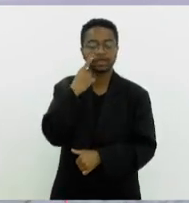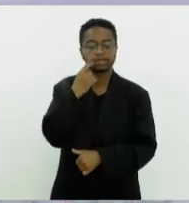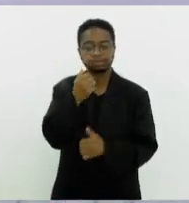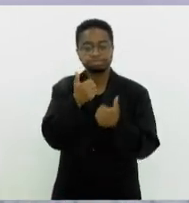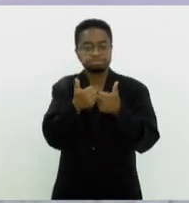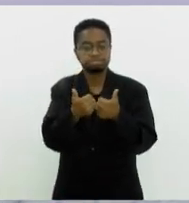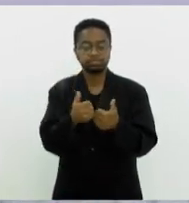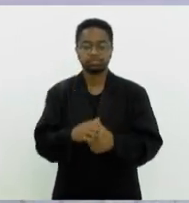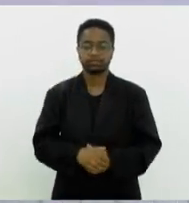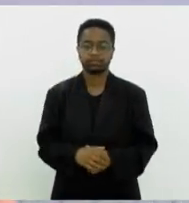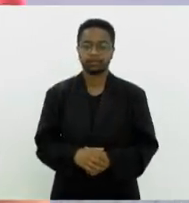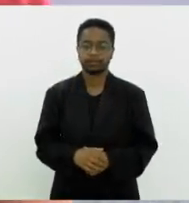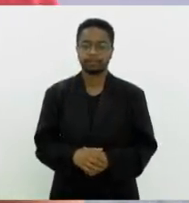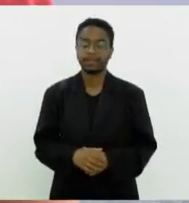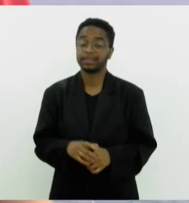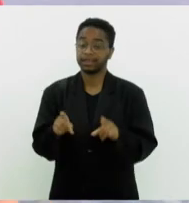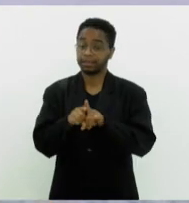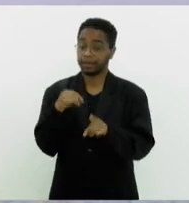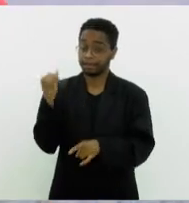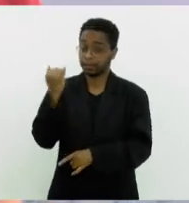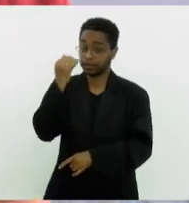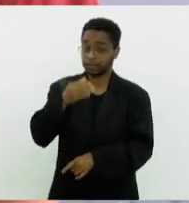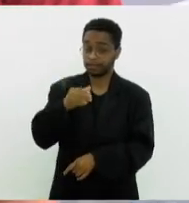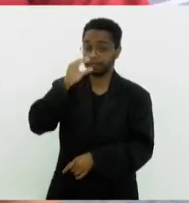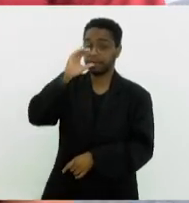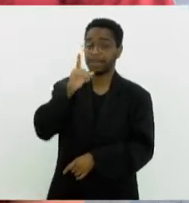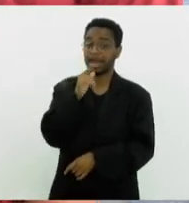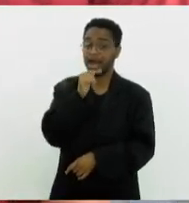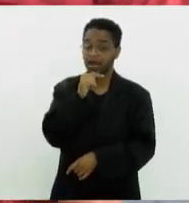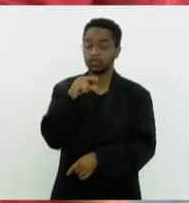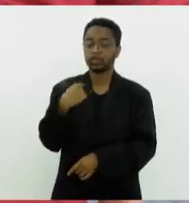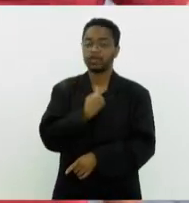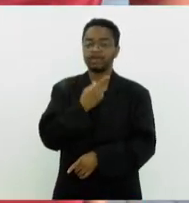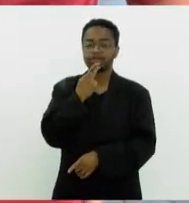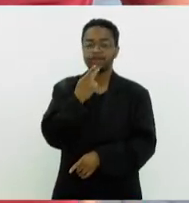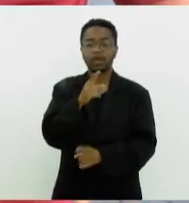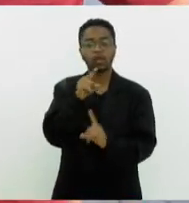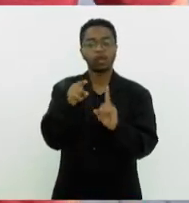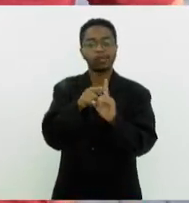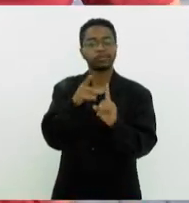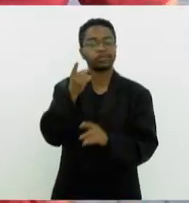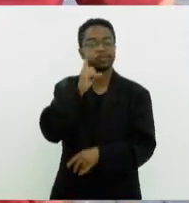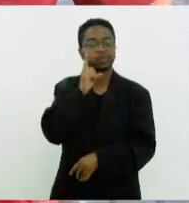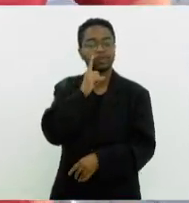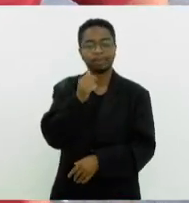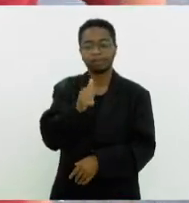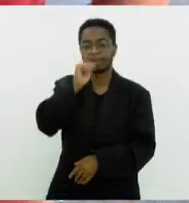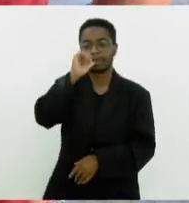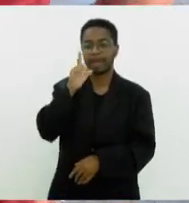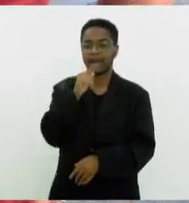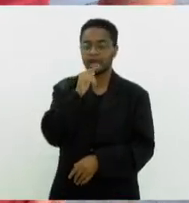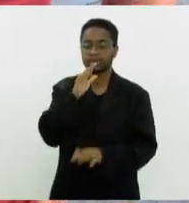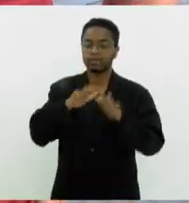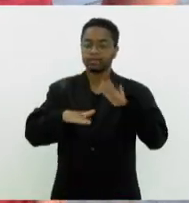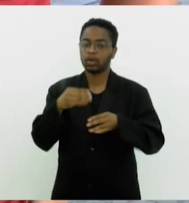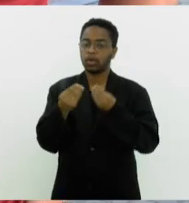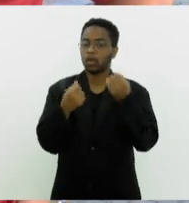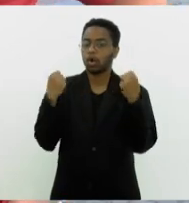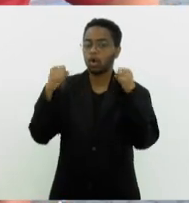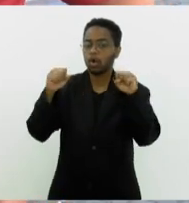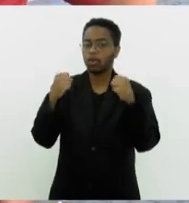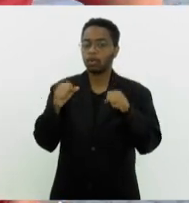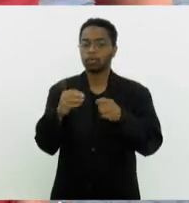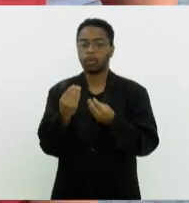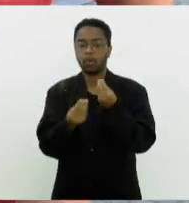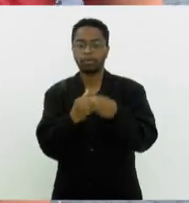e a importância de beber água? A gente fala daquela meta diária de beber água, dependendo da atividade física da pessoa, dependendo do